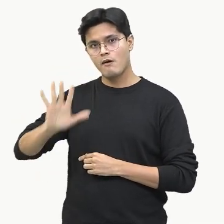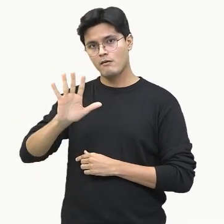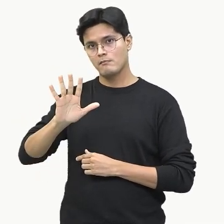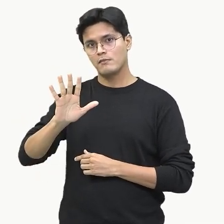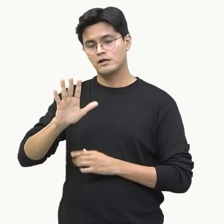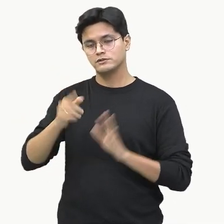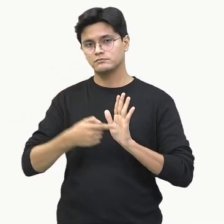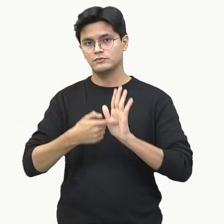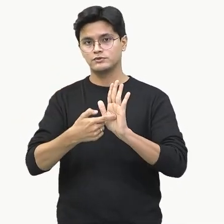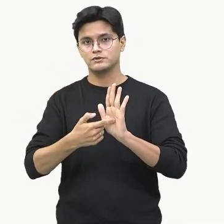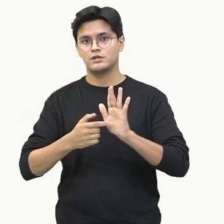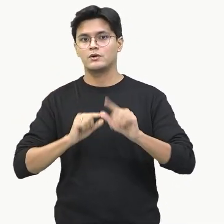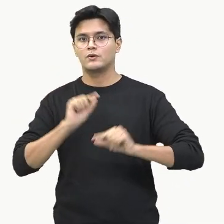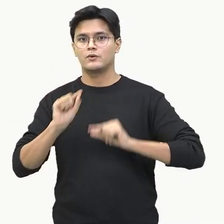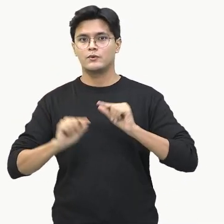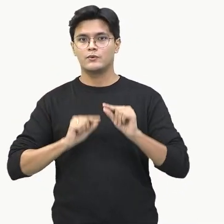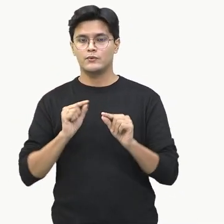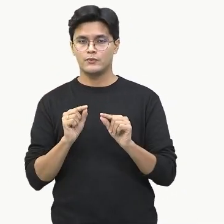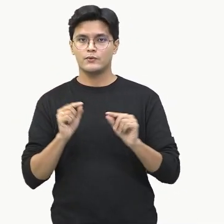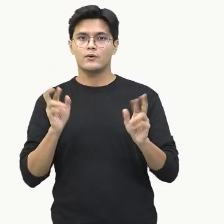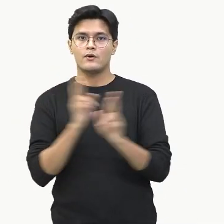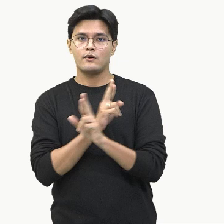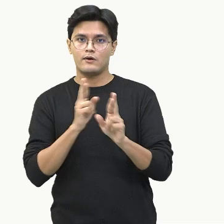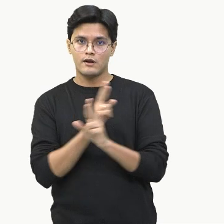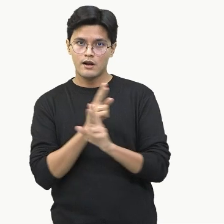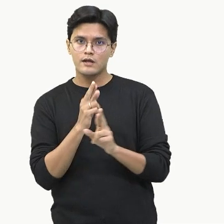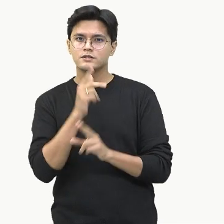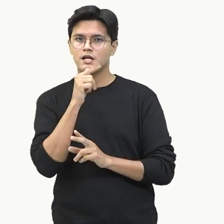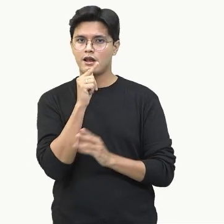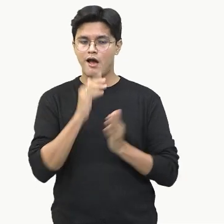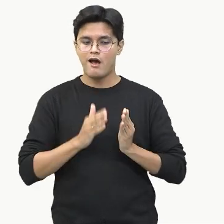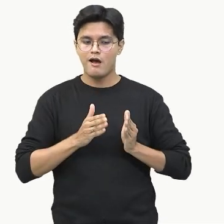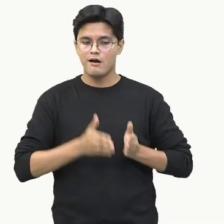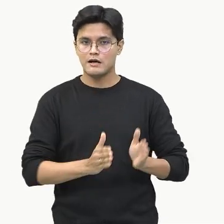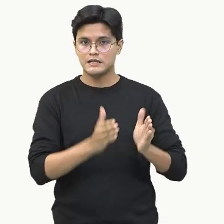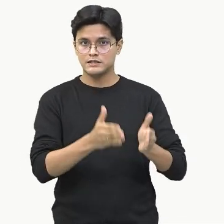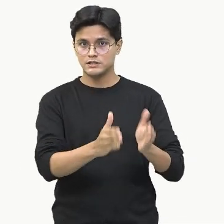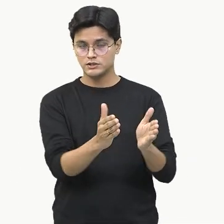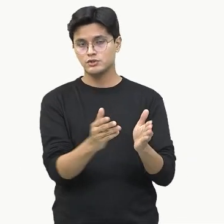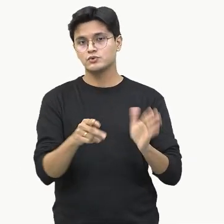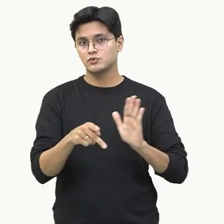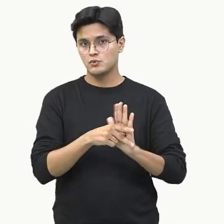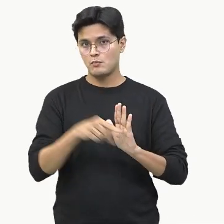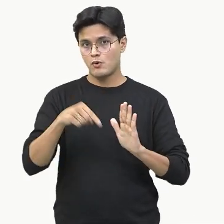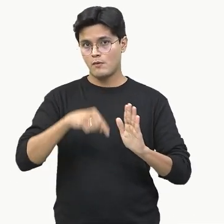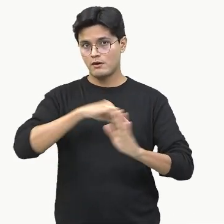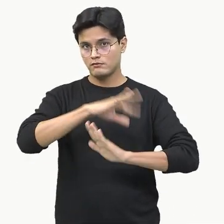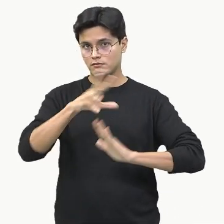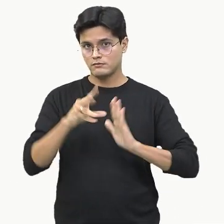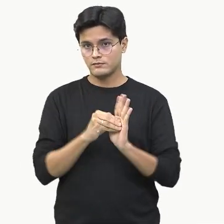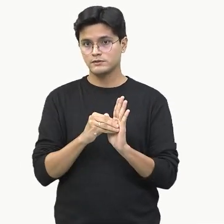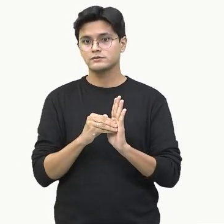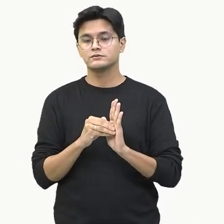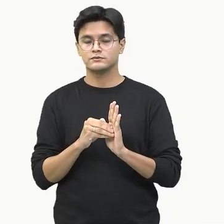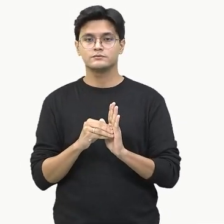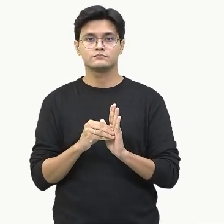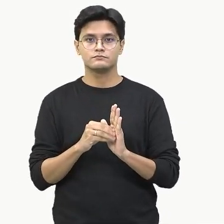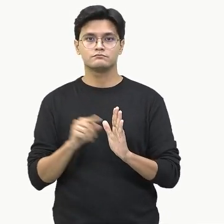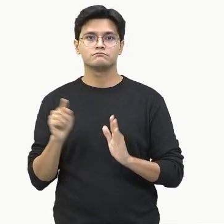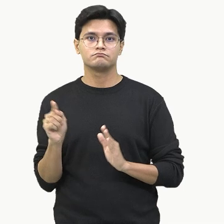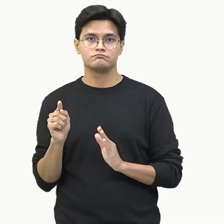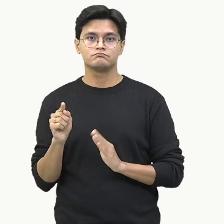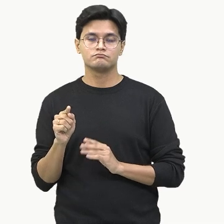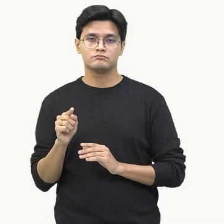falei eh da nossa extensa bacia hidrográfica né da bacia amazônica eh que vai servir como